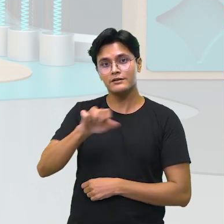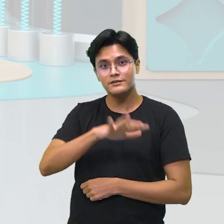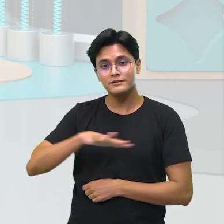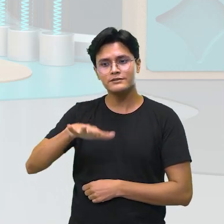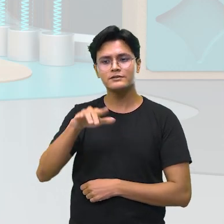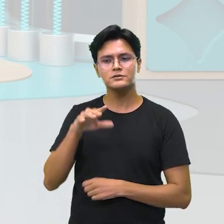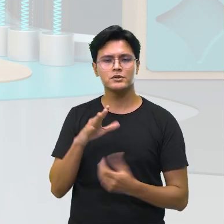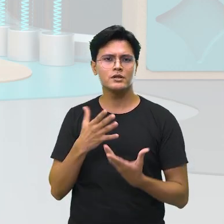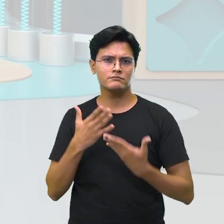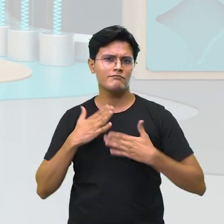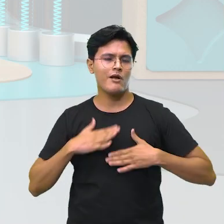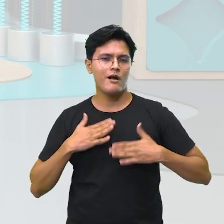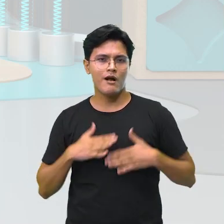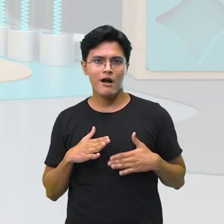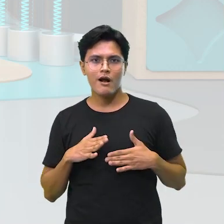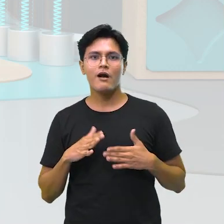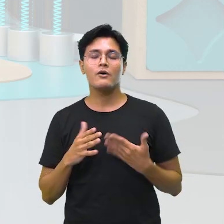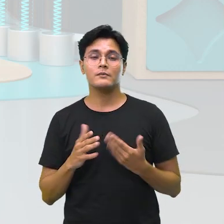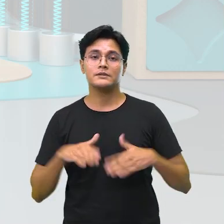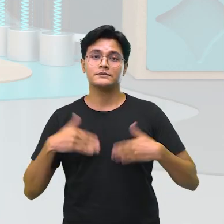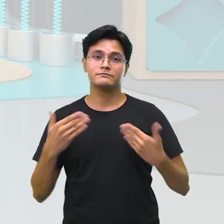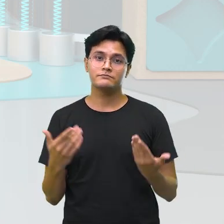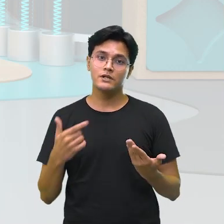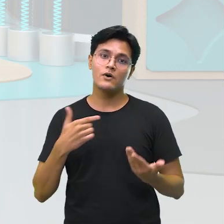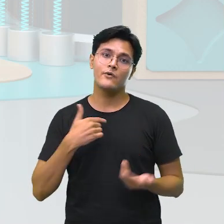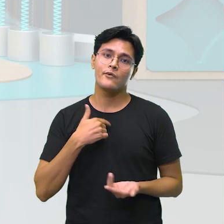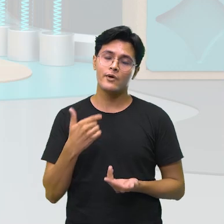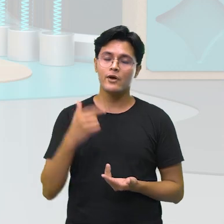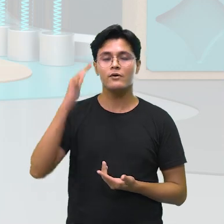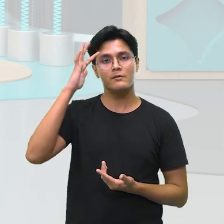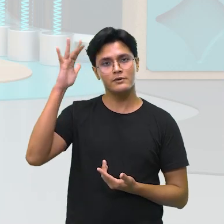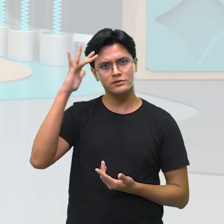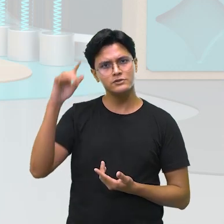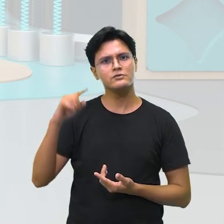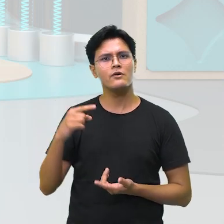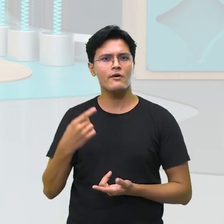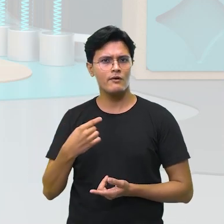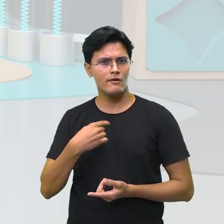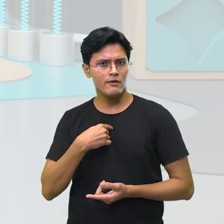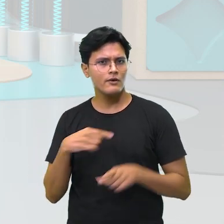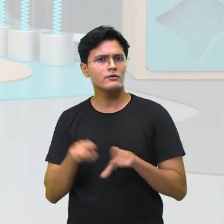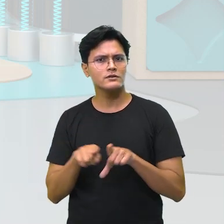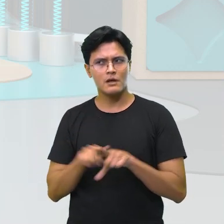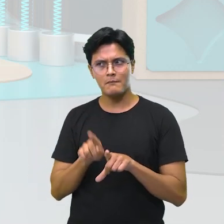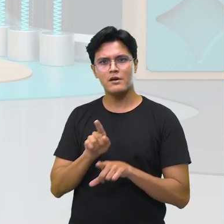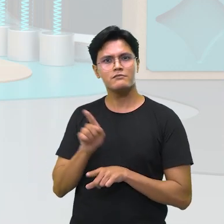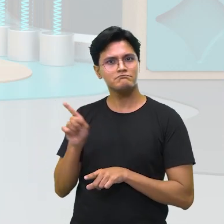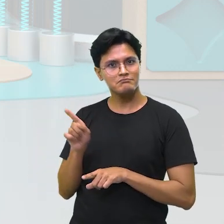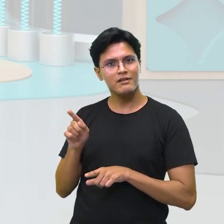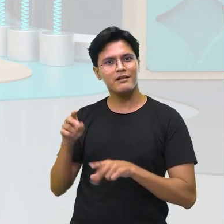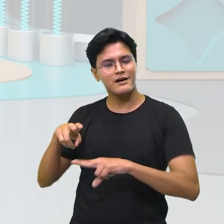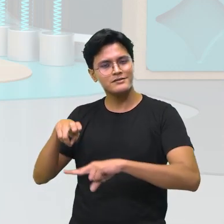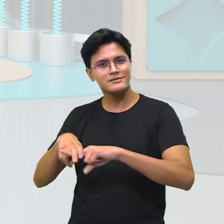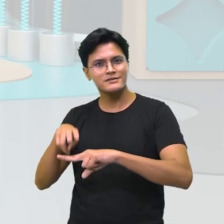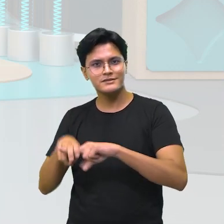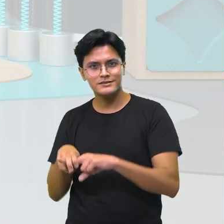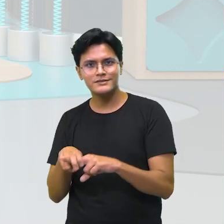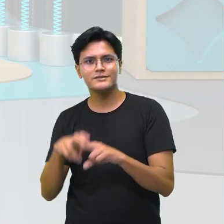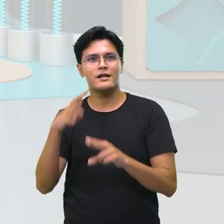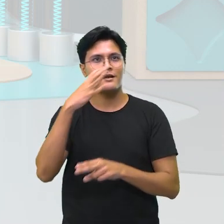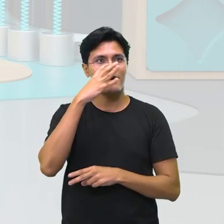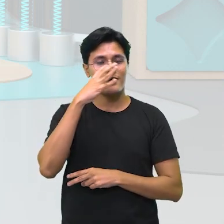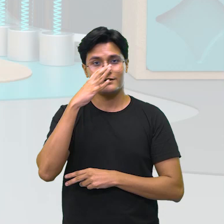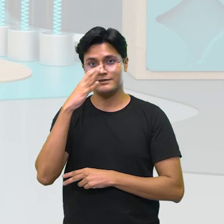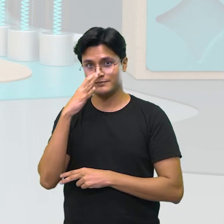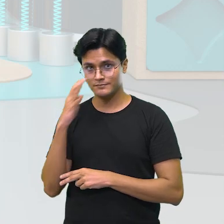É muito bom, né? E eu estou ali, eu imagino que eu esteja o quê? Sentada também, contemplando isso.